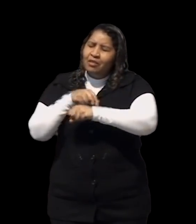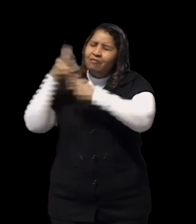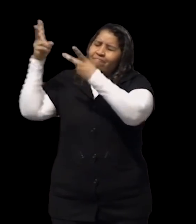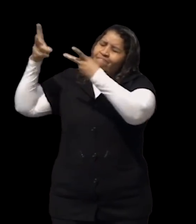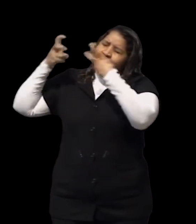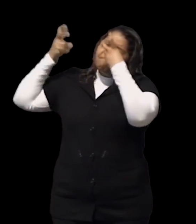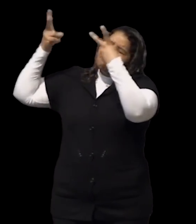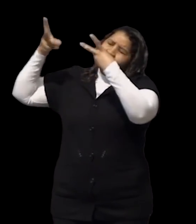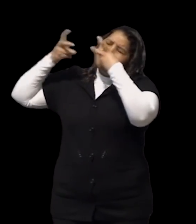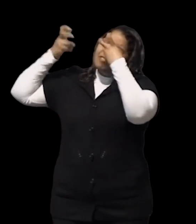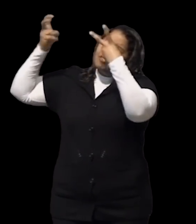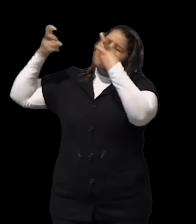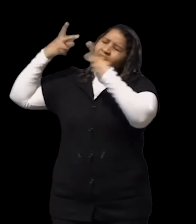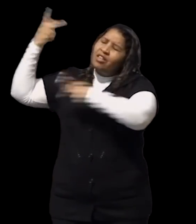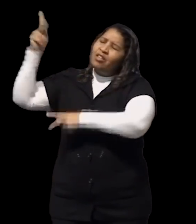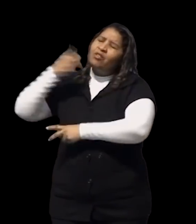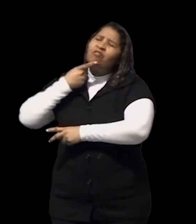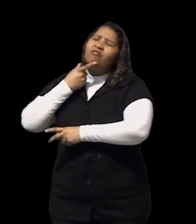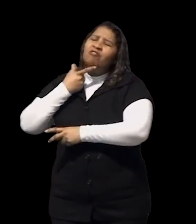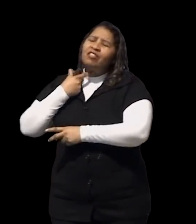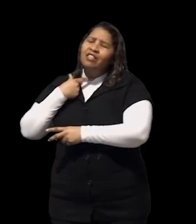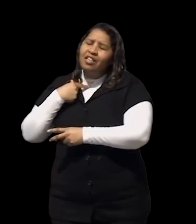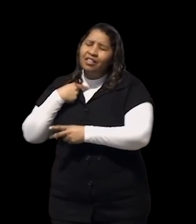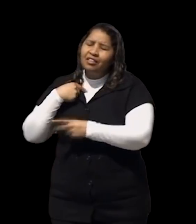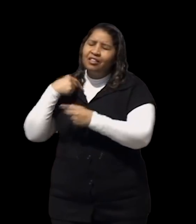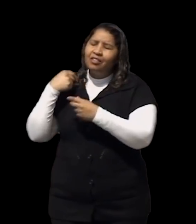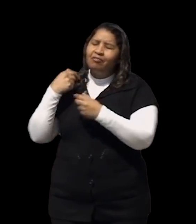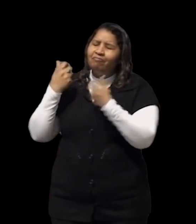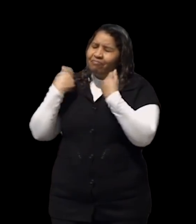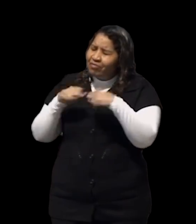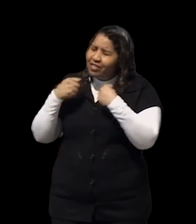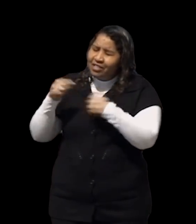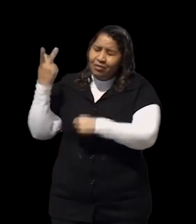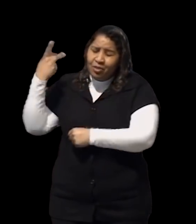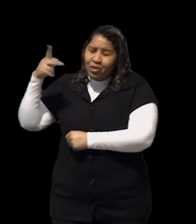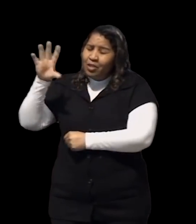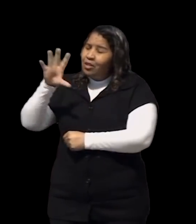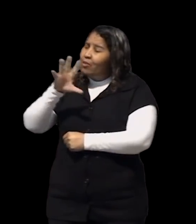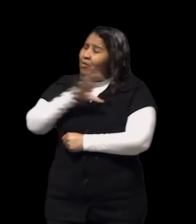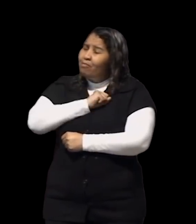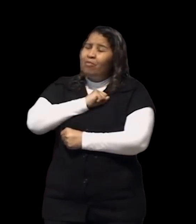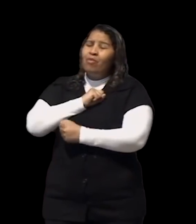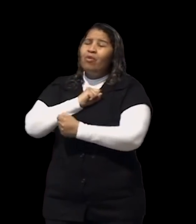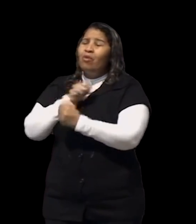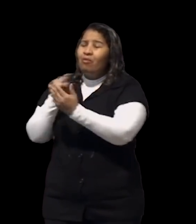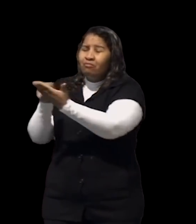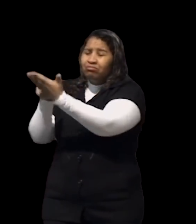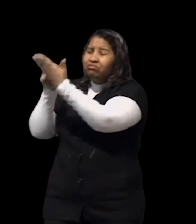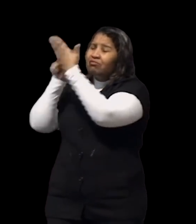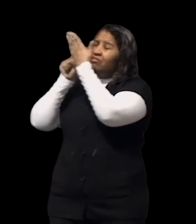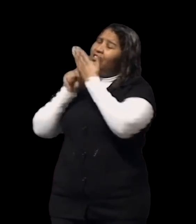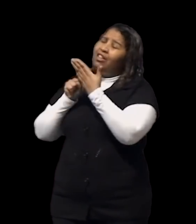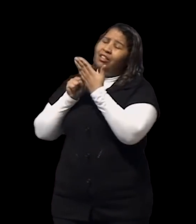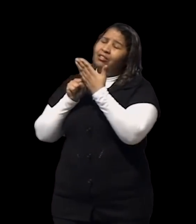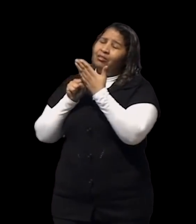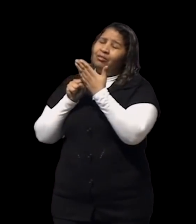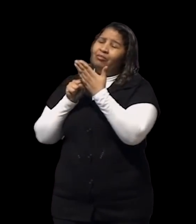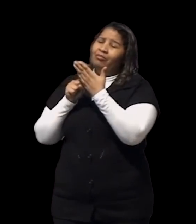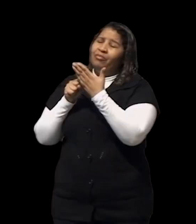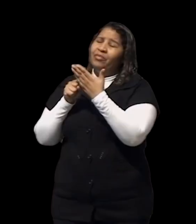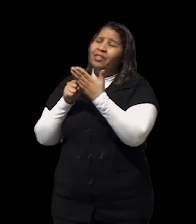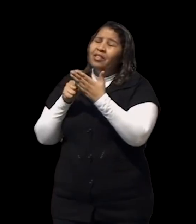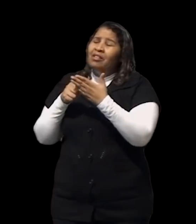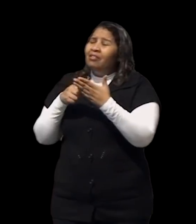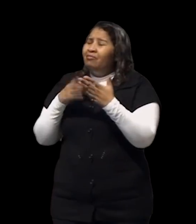do teu amor expresso na tua palavra portanto não gostei este eu não entendimento